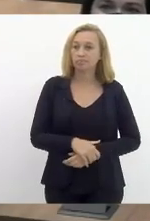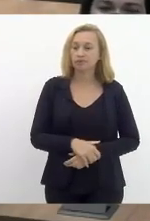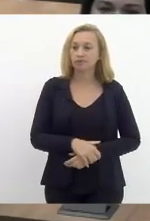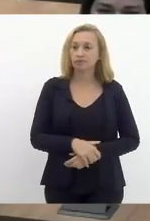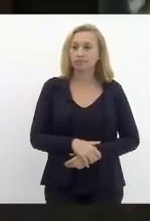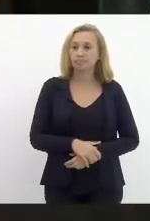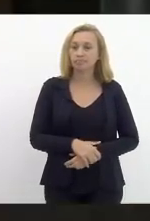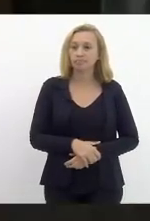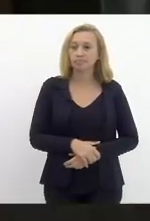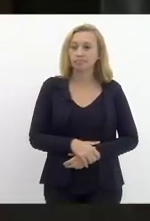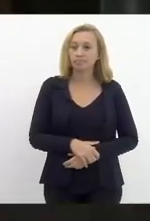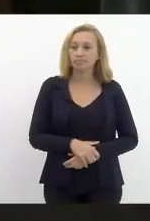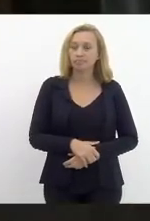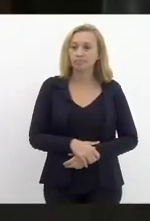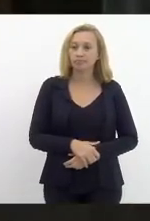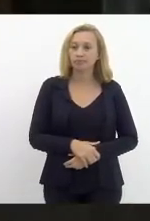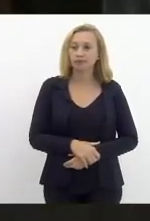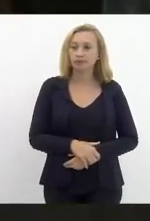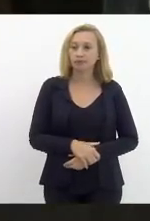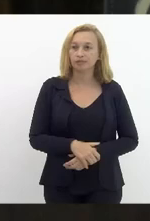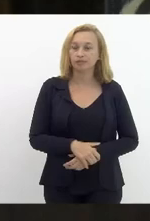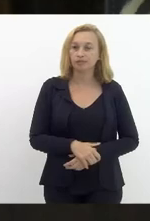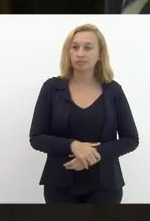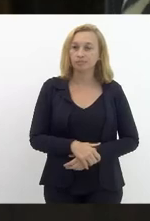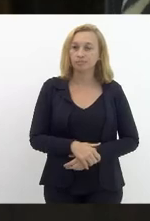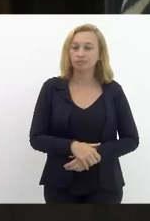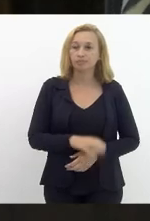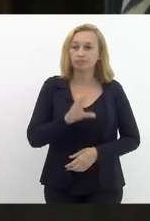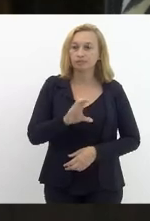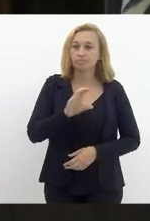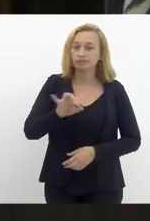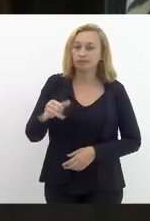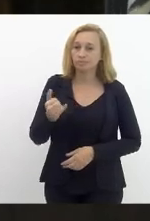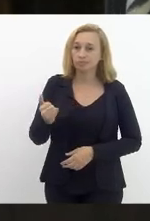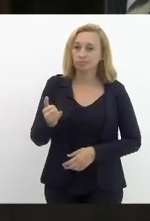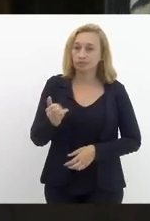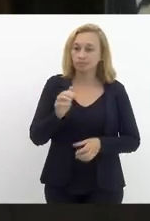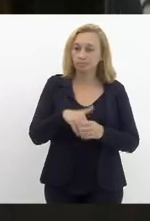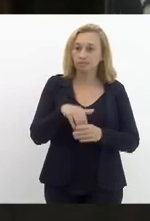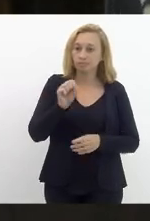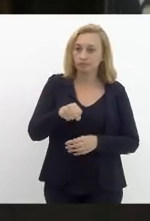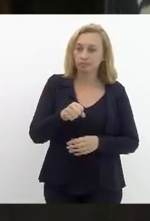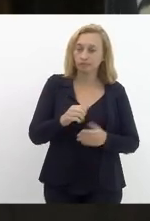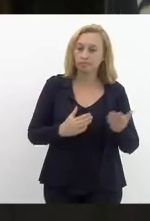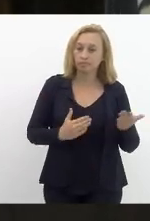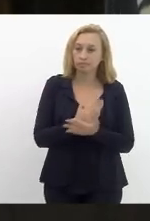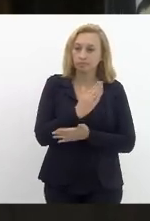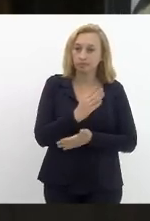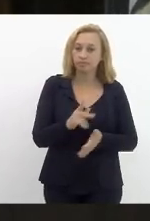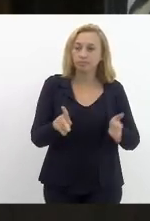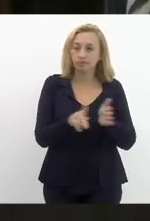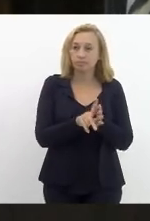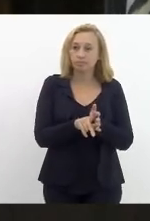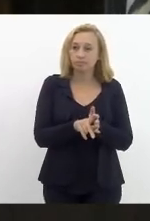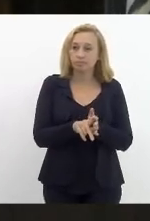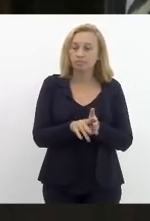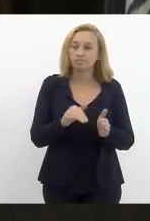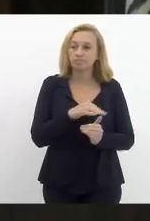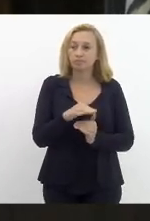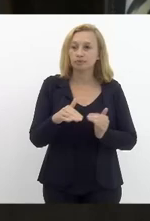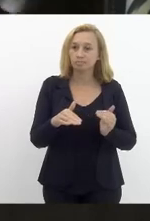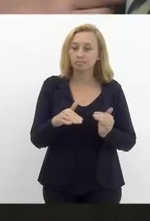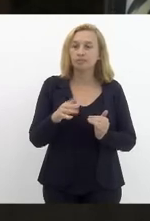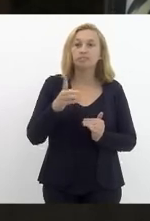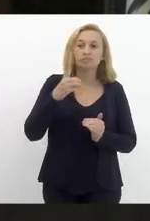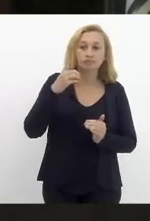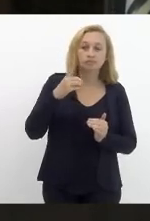Eu vou dar o parecer favorável na CCJ, e vamos lutar para aprovar o projeto dos deputados, do